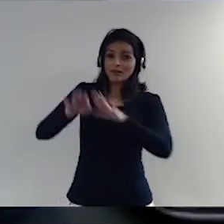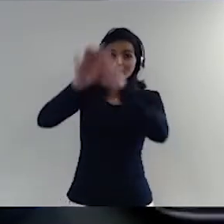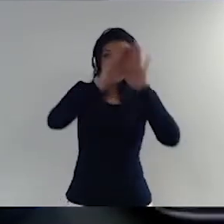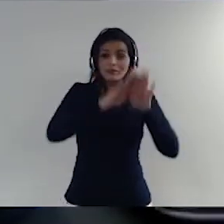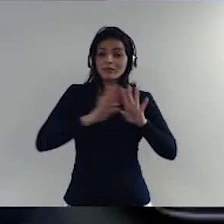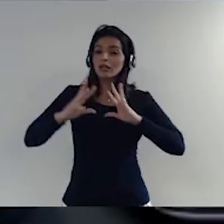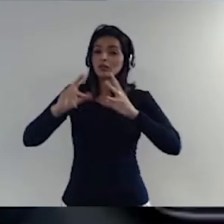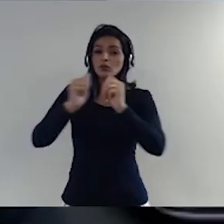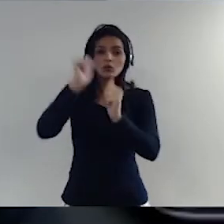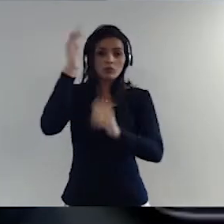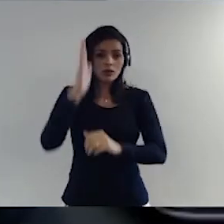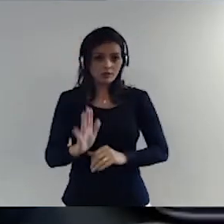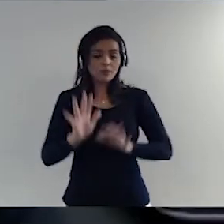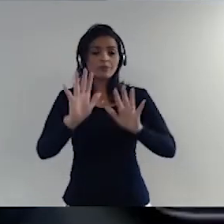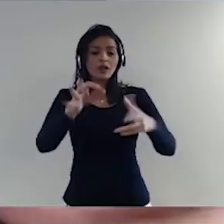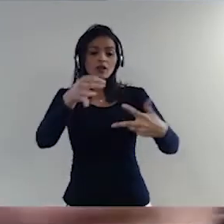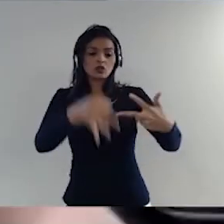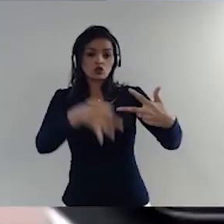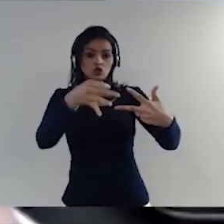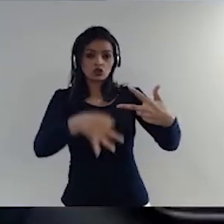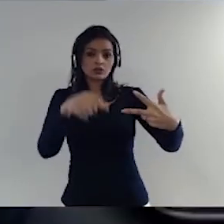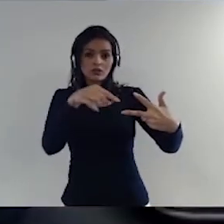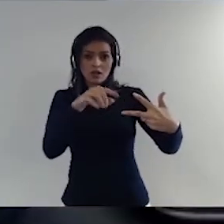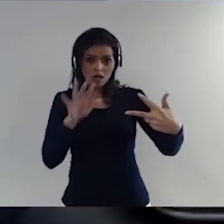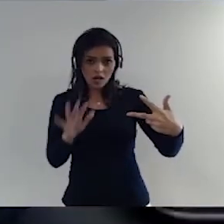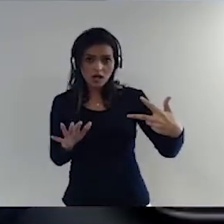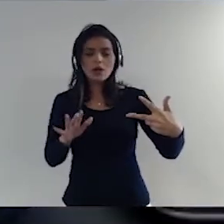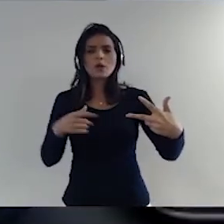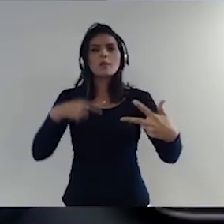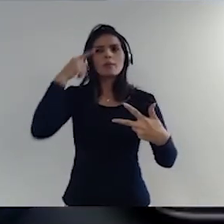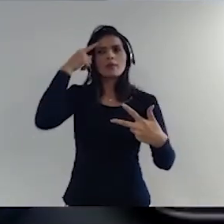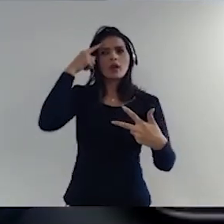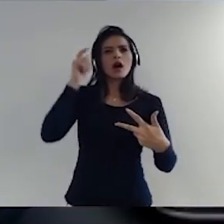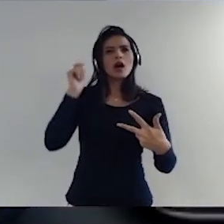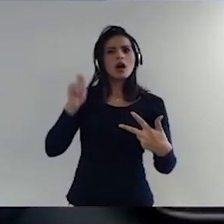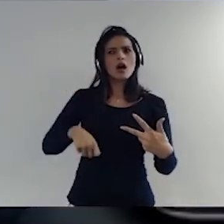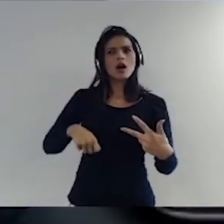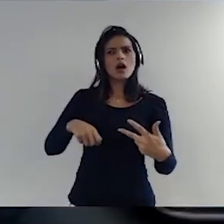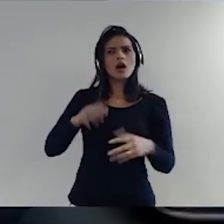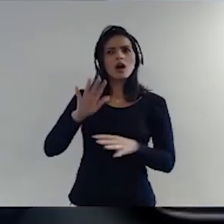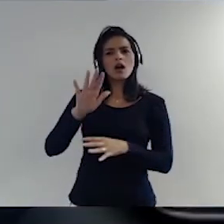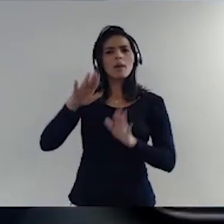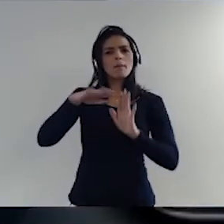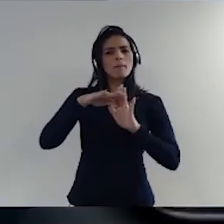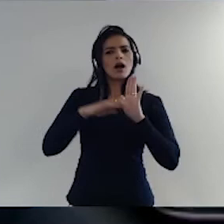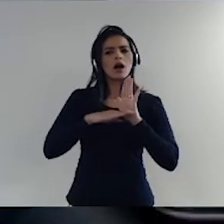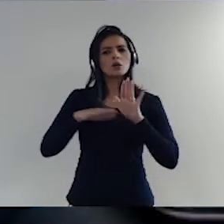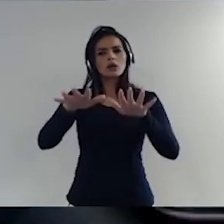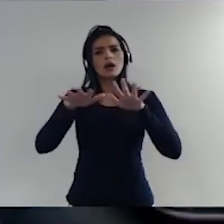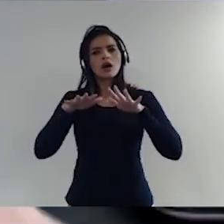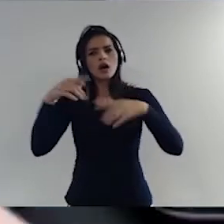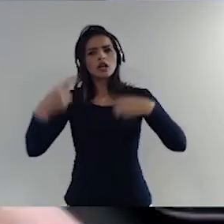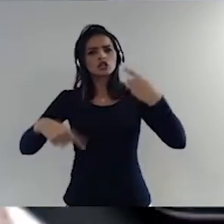Poder Judiciário se arvora da possibilidade de dizer que a pauta das audiências e a pauta